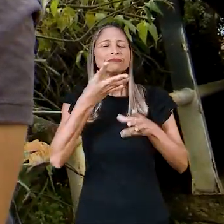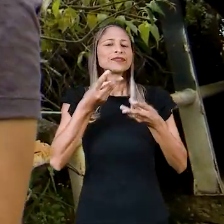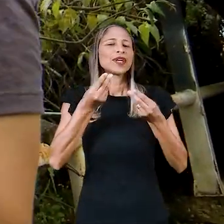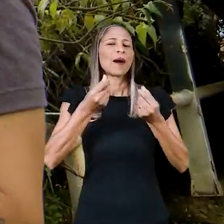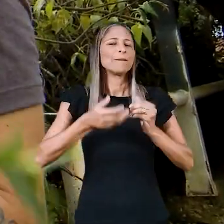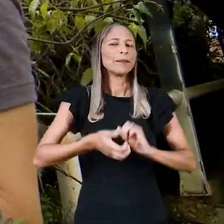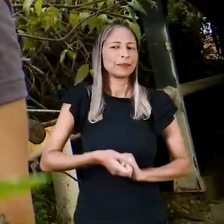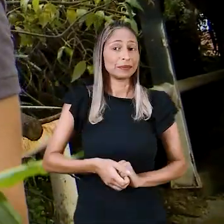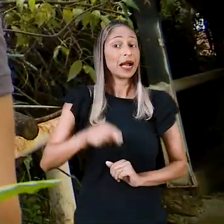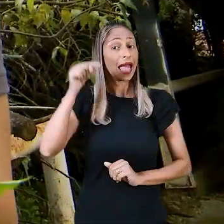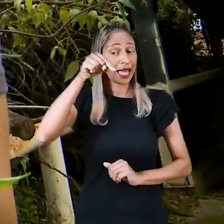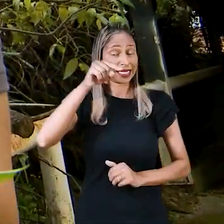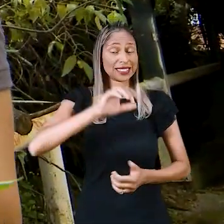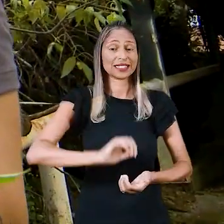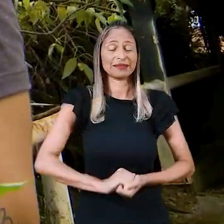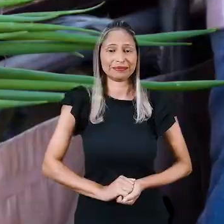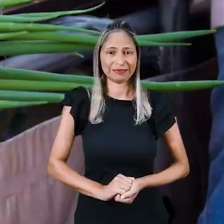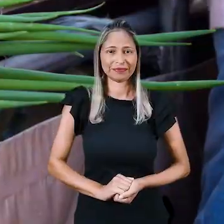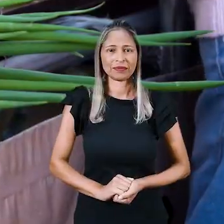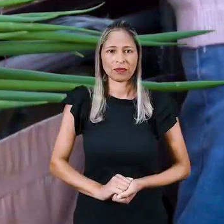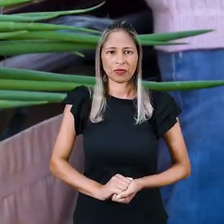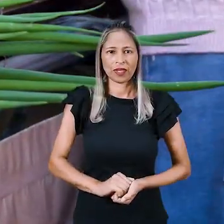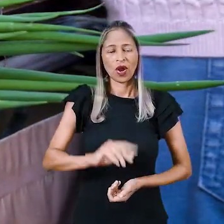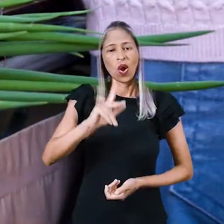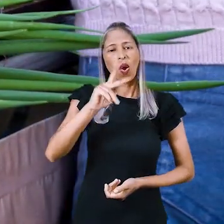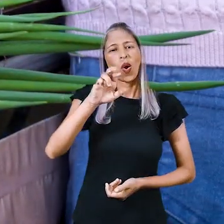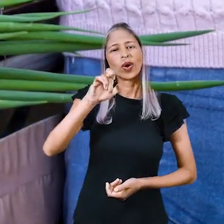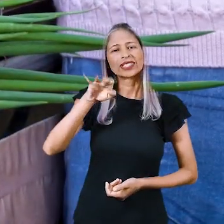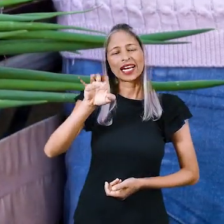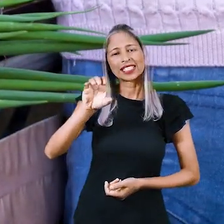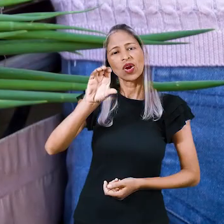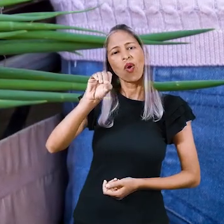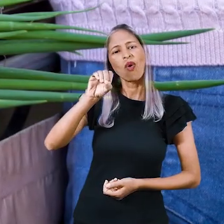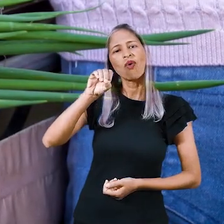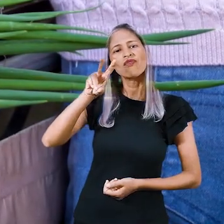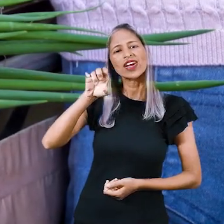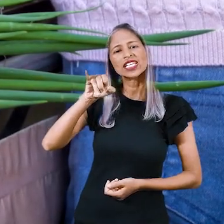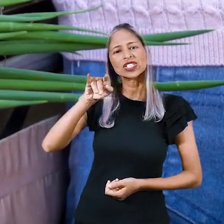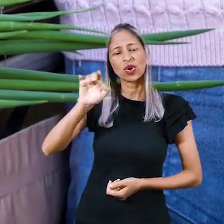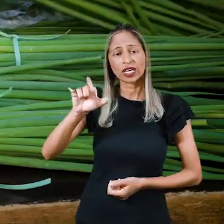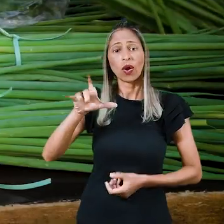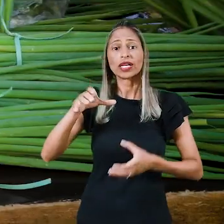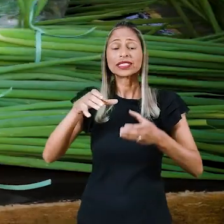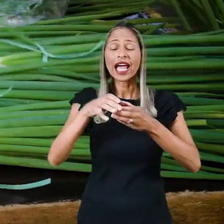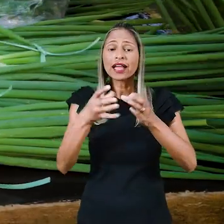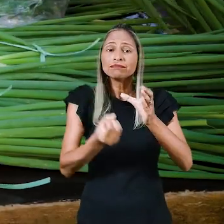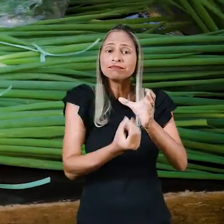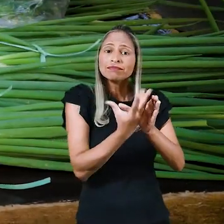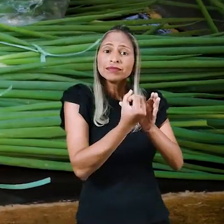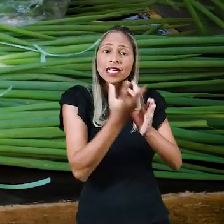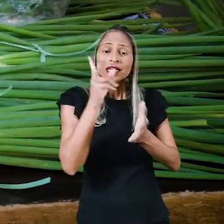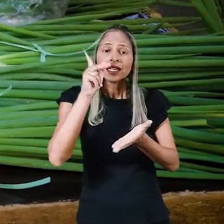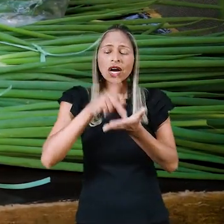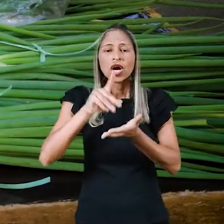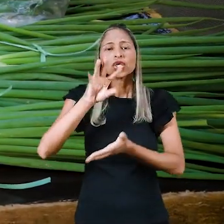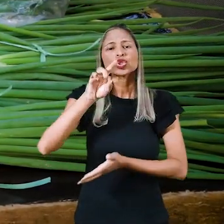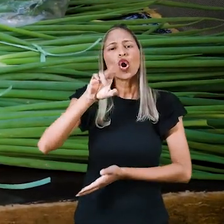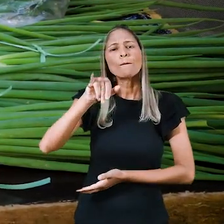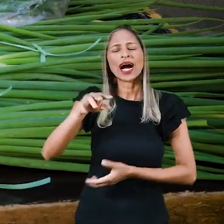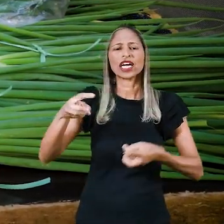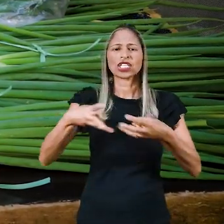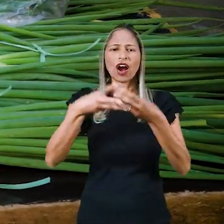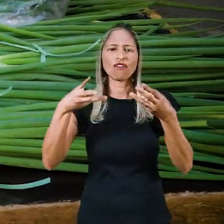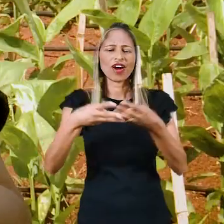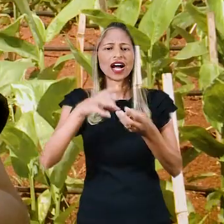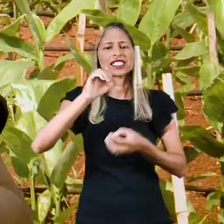fica uma delícia. Essa daqui. Consideramos hortaliças convencionais as que têm cadeia de produção definida.